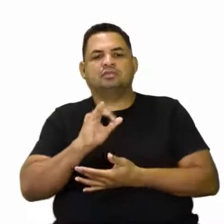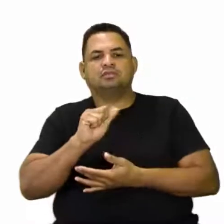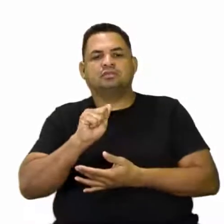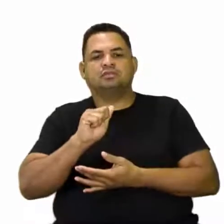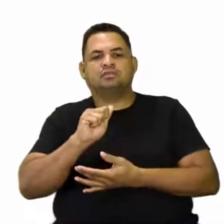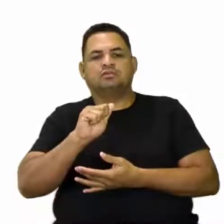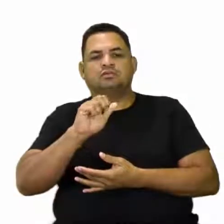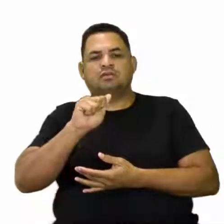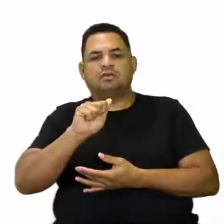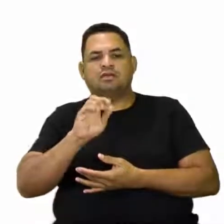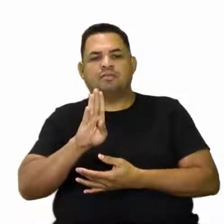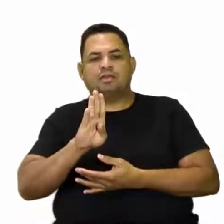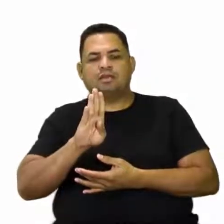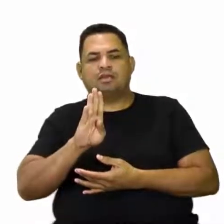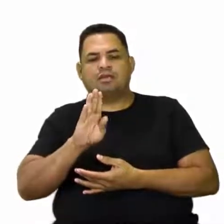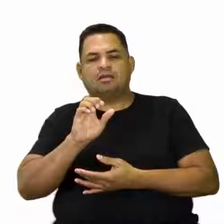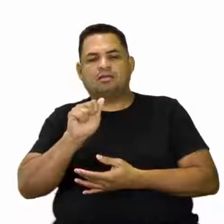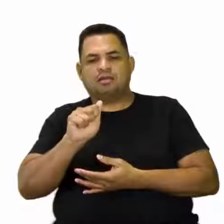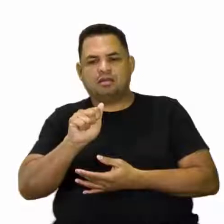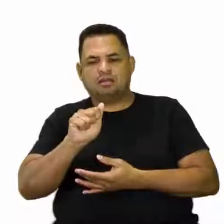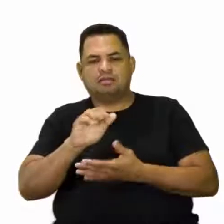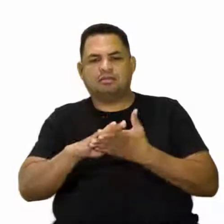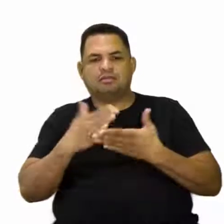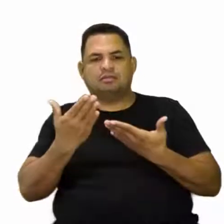ia ou aba.